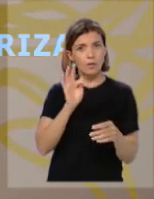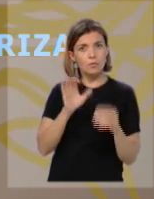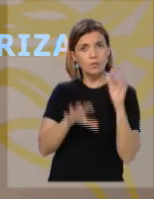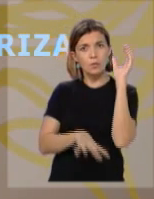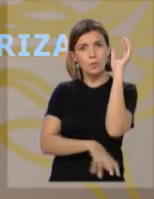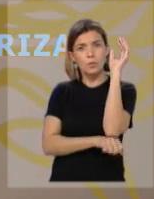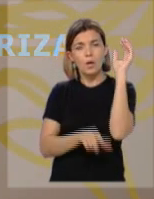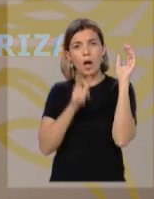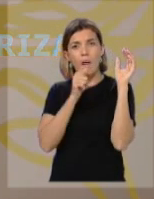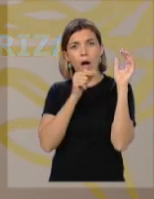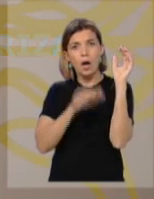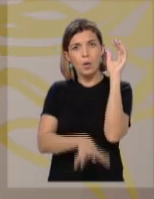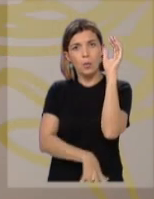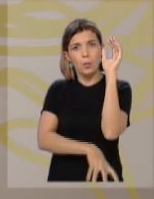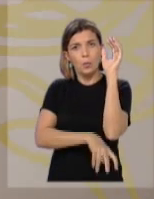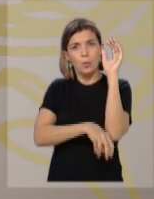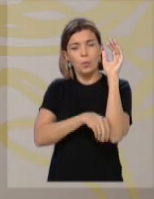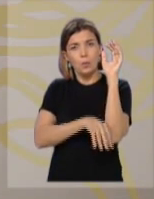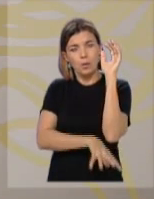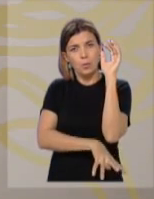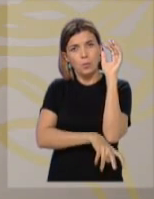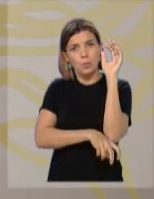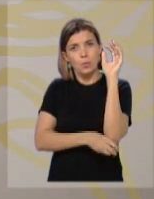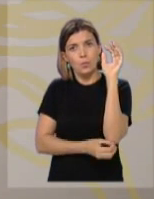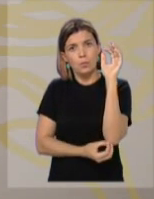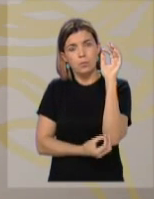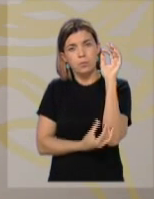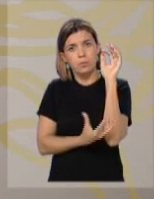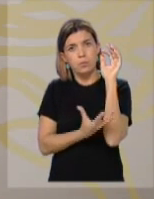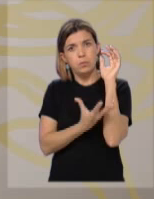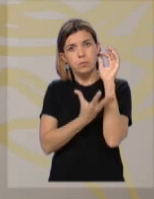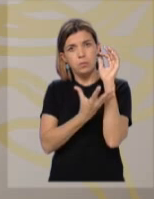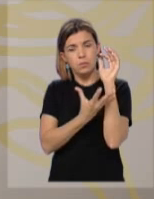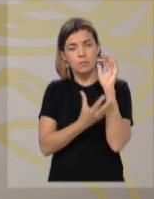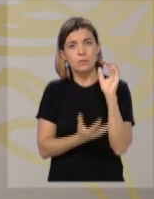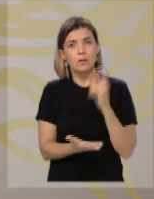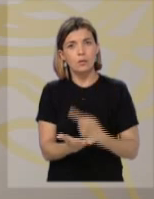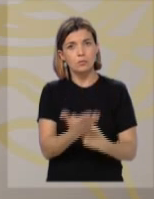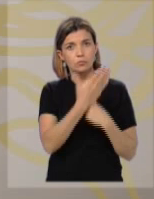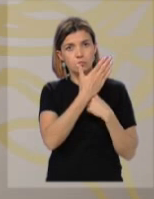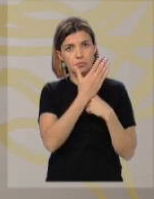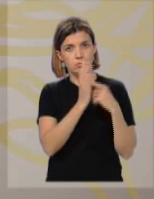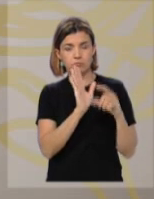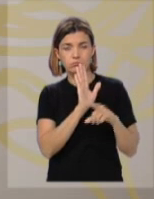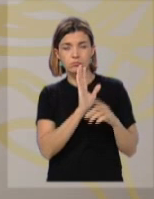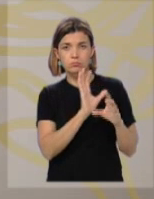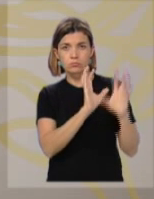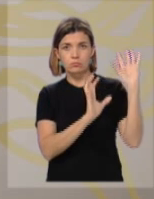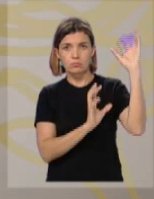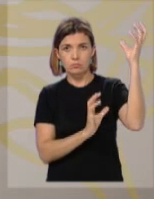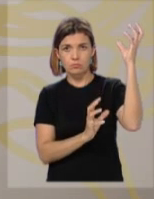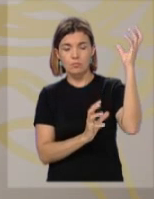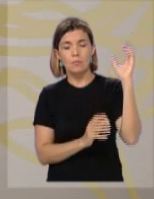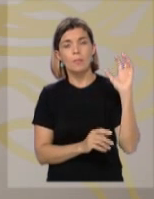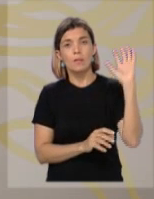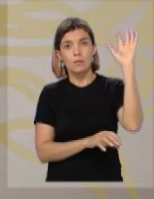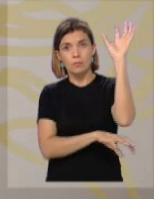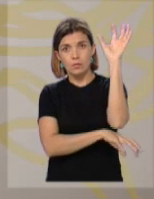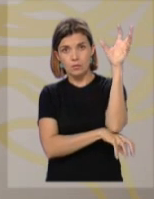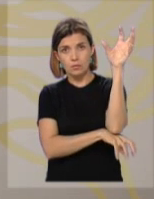associação, os fungos absorvem água e nutrientes do solo, transferindo parte deles para a planta.